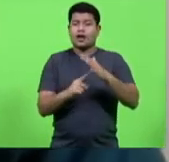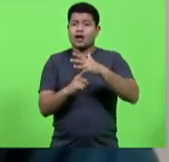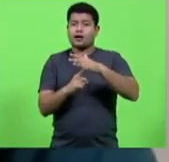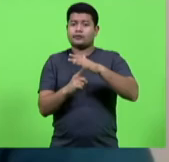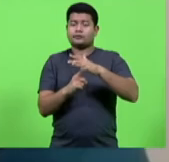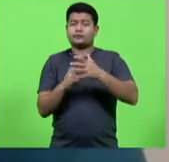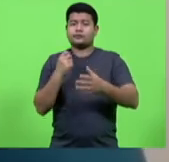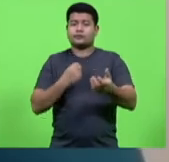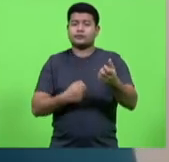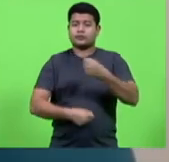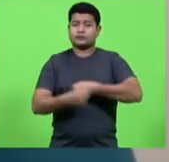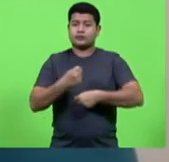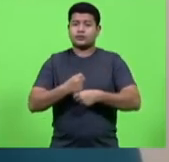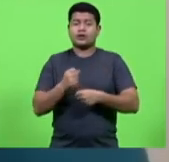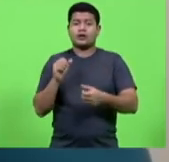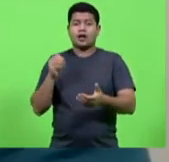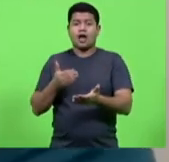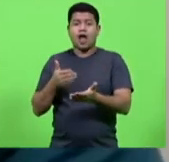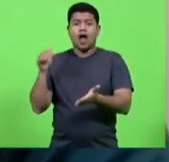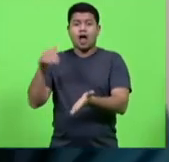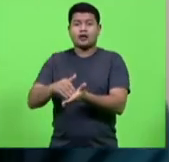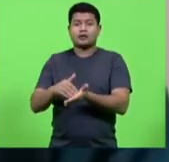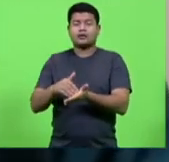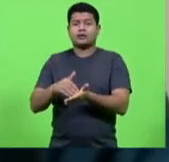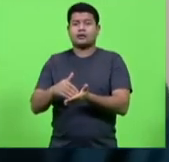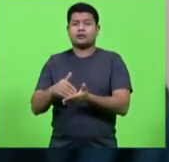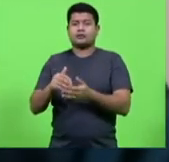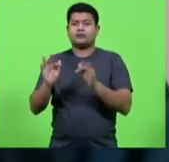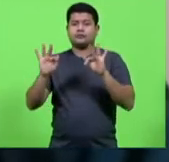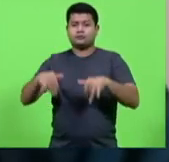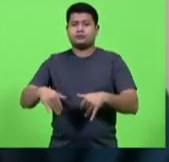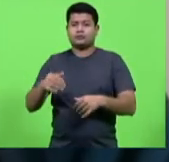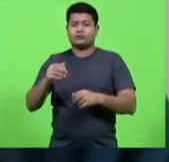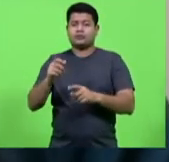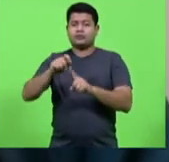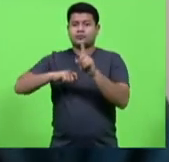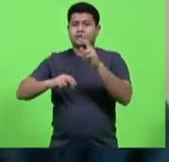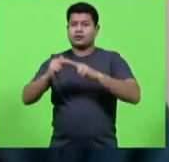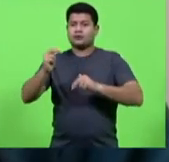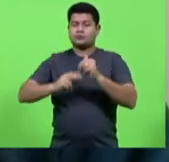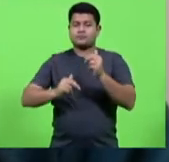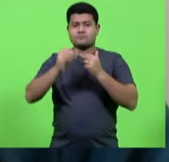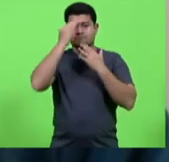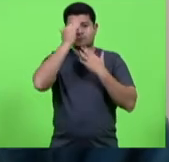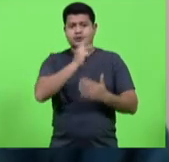ano, que vai até o final de junho. Obrigado, senhor presidente.